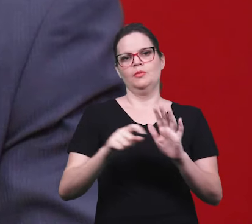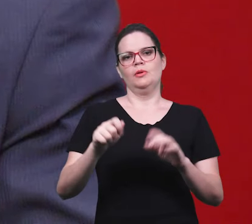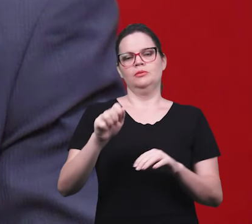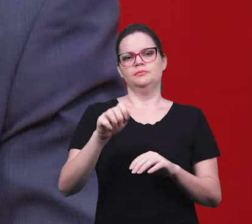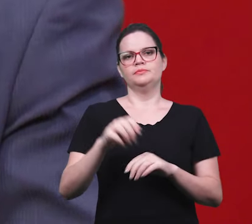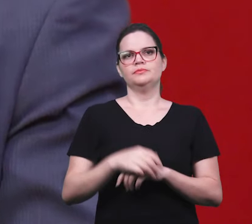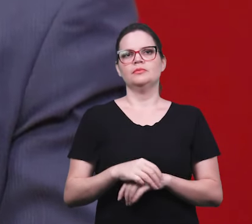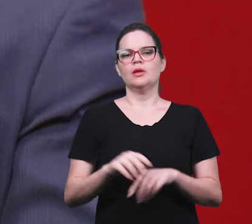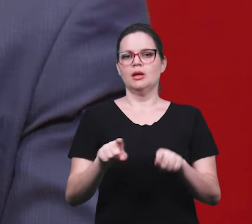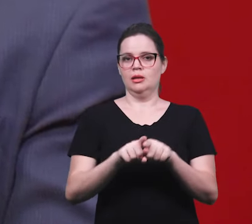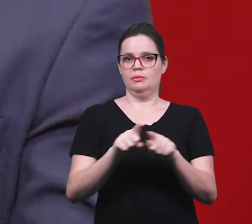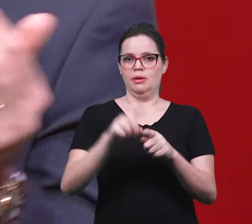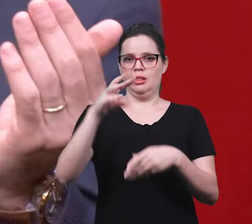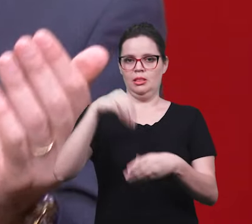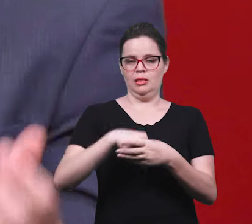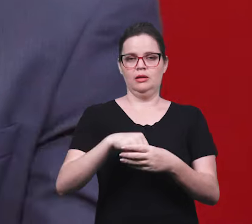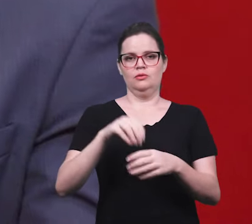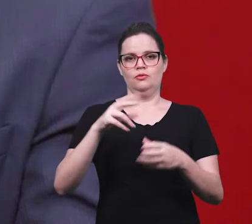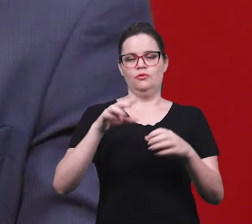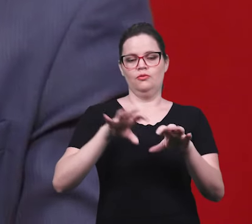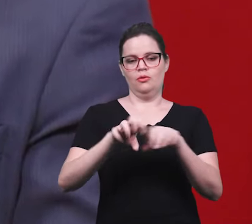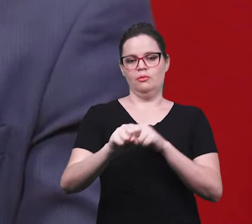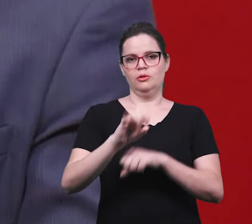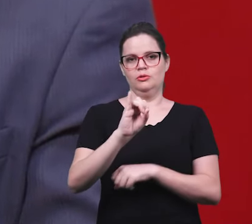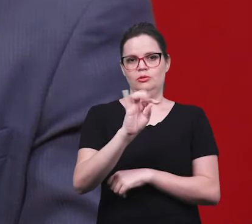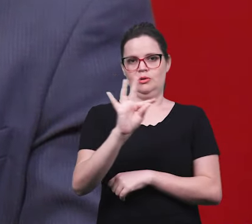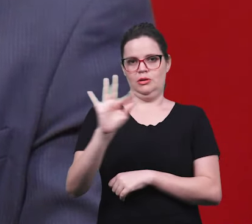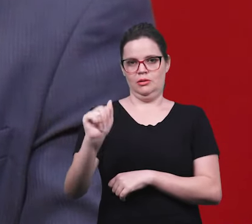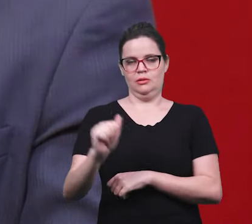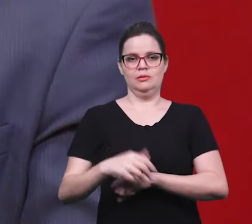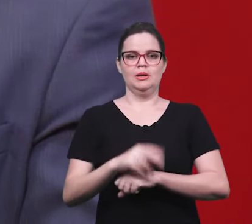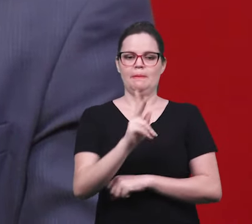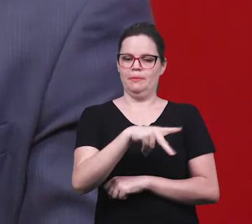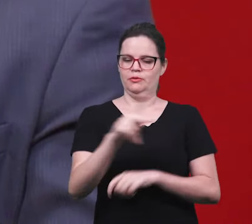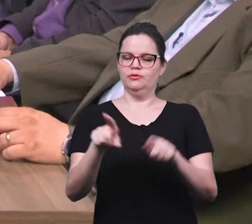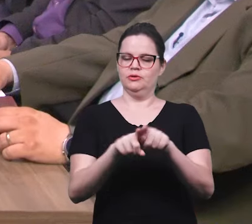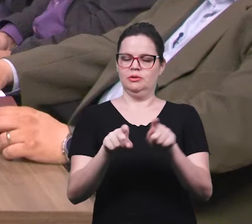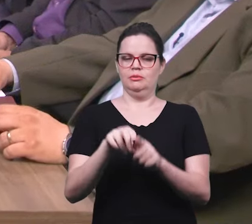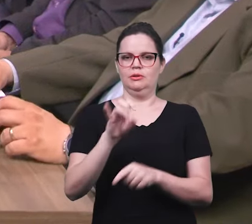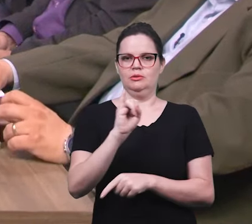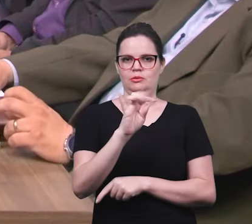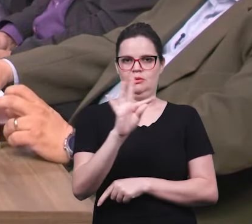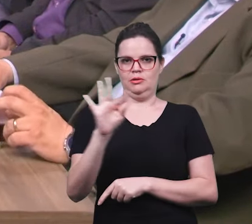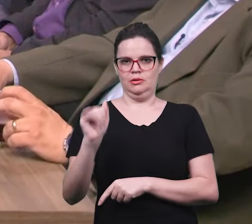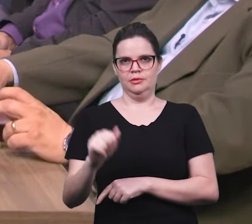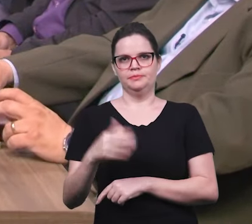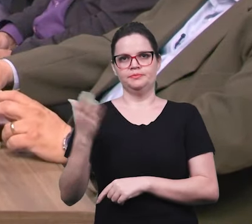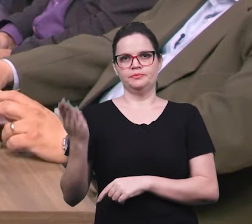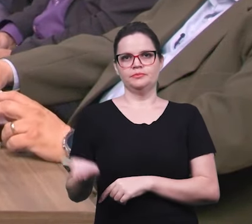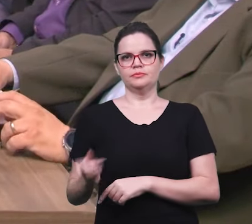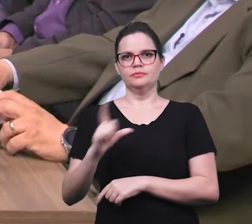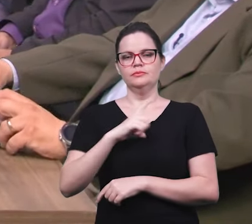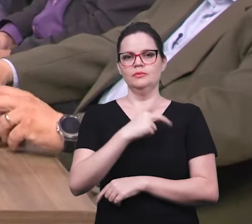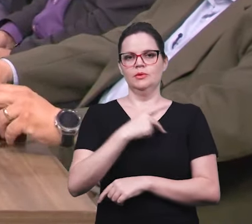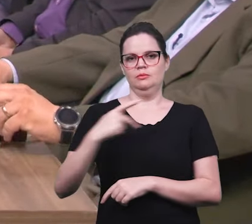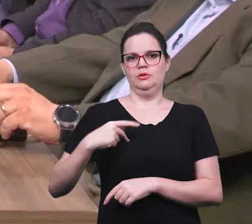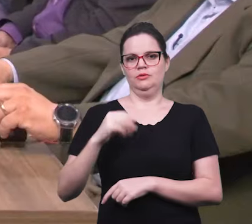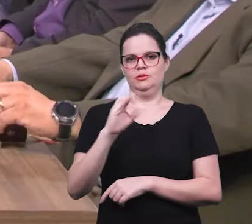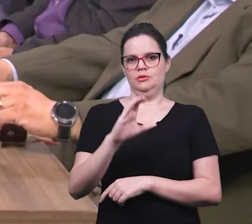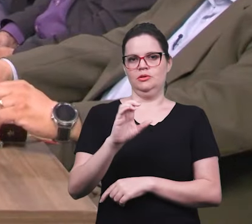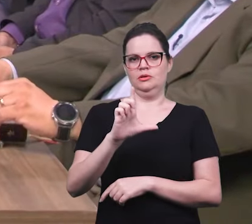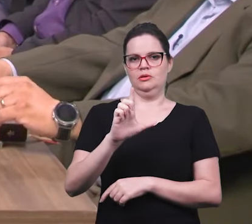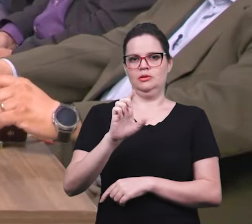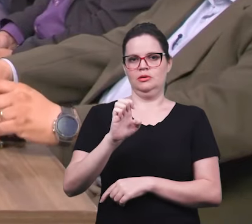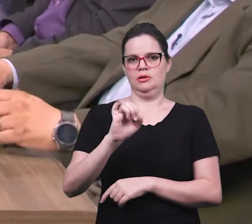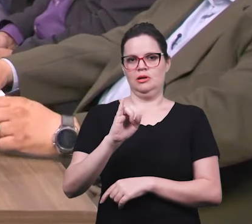do ITA. E ao meu lado aqui, esquerdo, está o professor Cleiton Vinícius da Silva. Paz do Senhor. Paz do